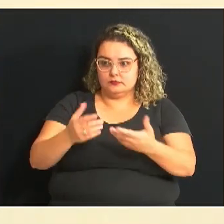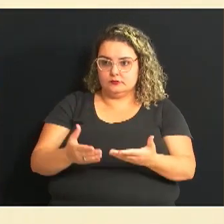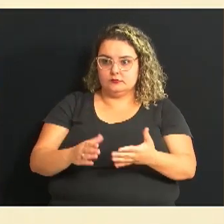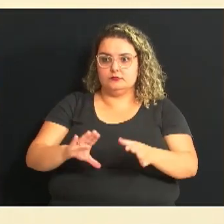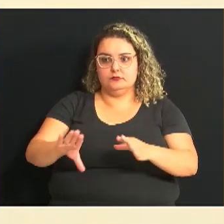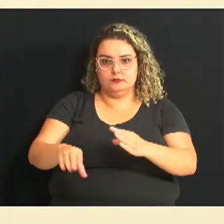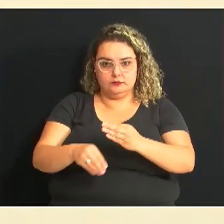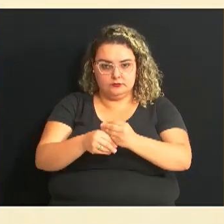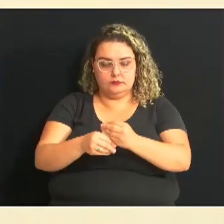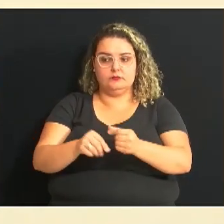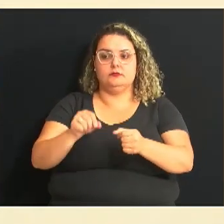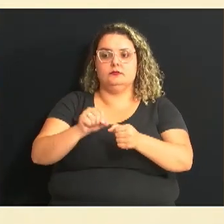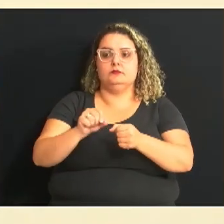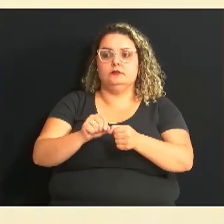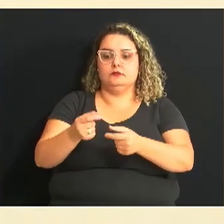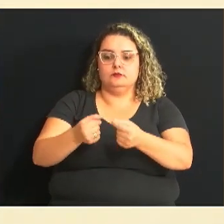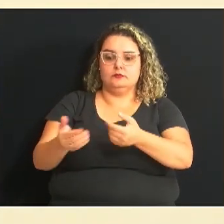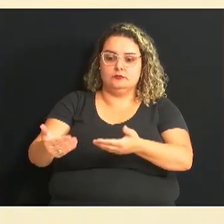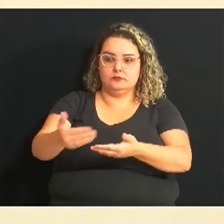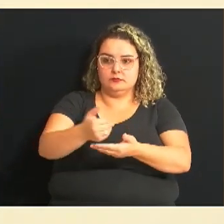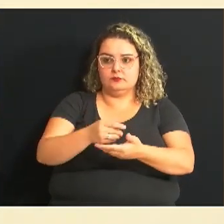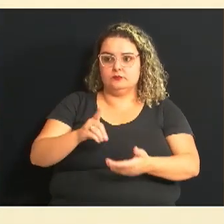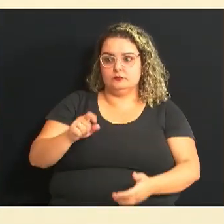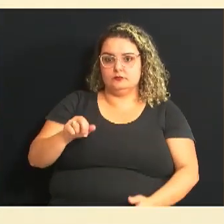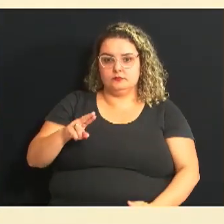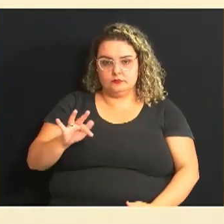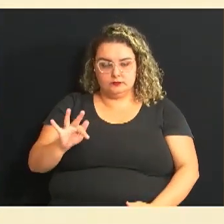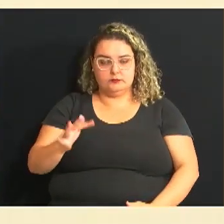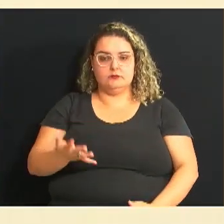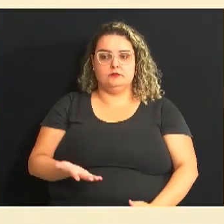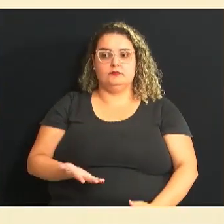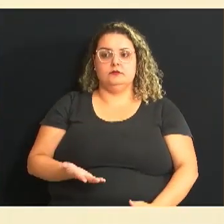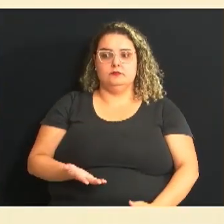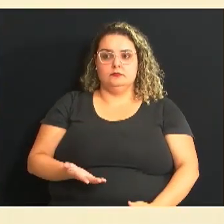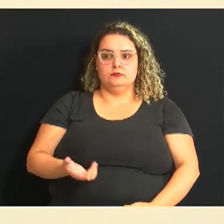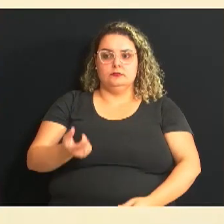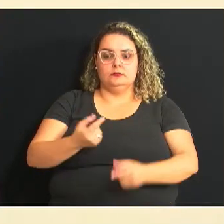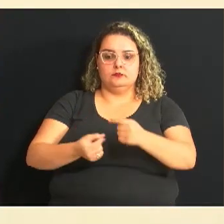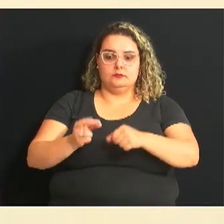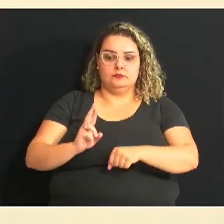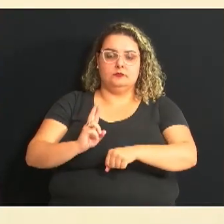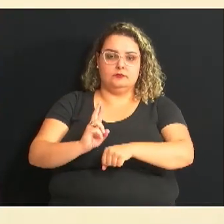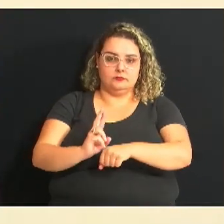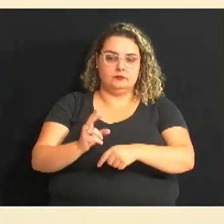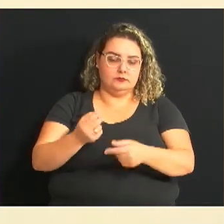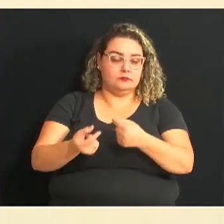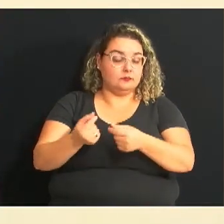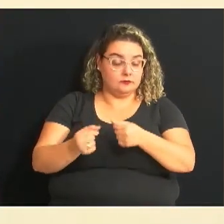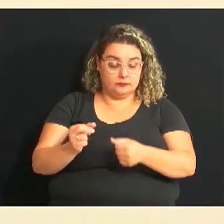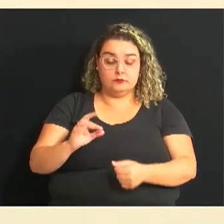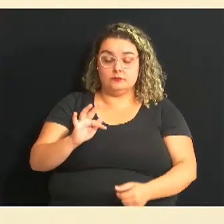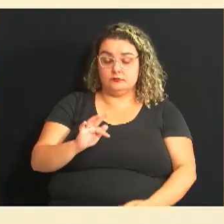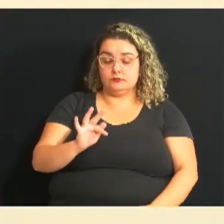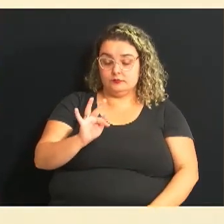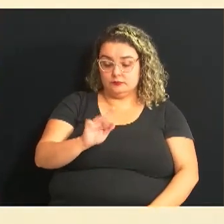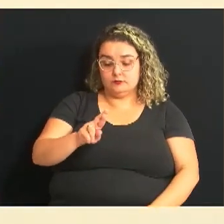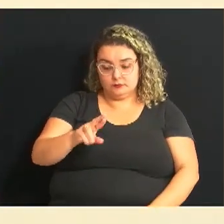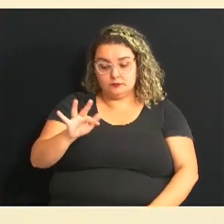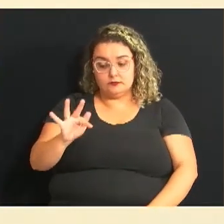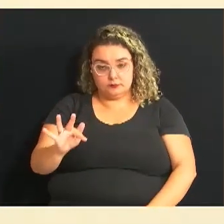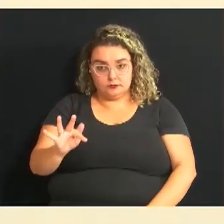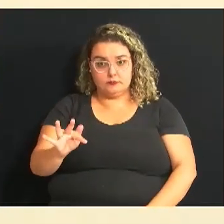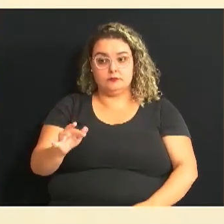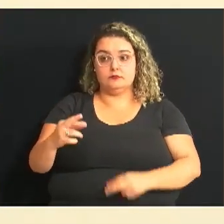complementação, faz o recolhimento pelo DARF, né, via DARF, a Receita analisa essa declaração, processa, né, analisa, vê que se tiver